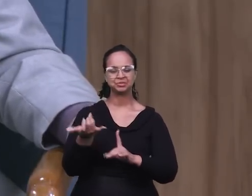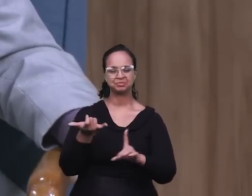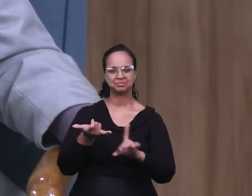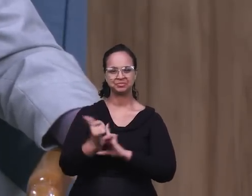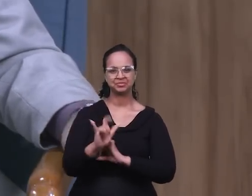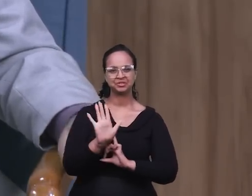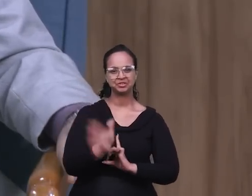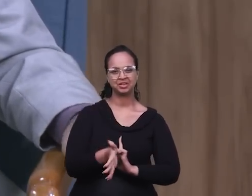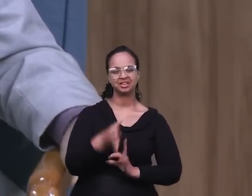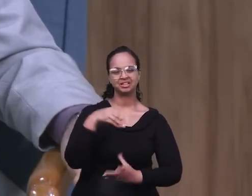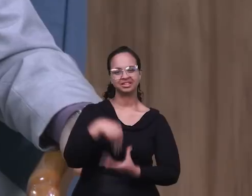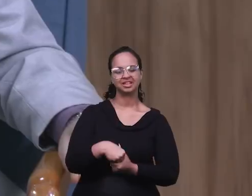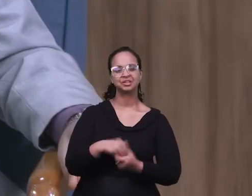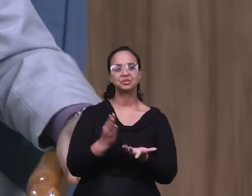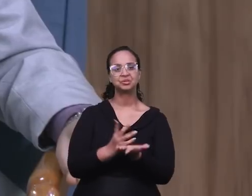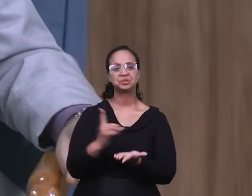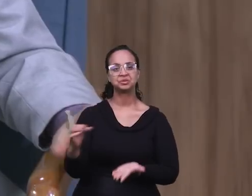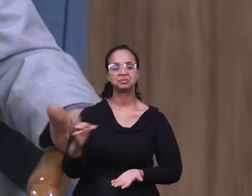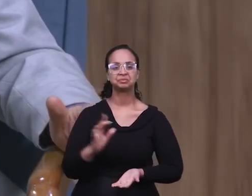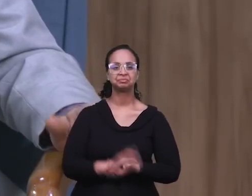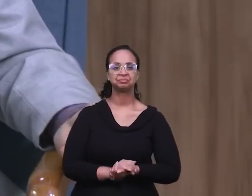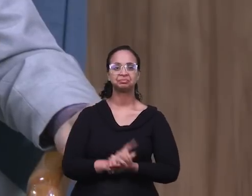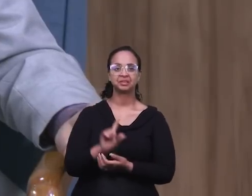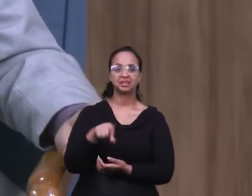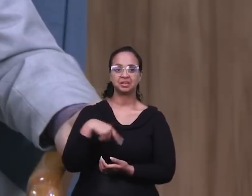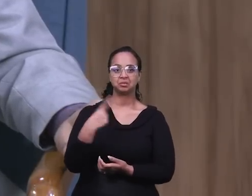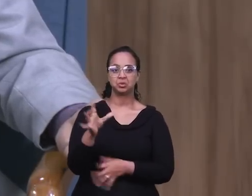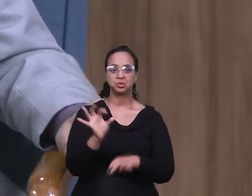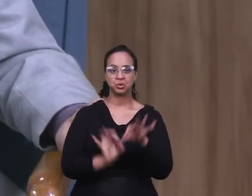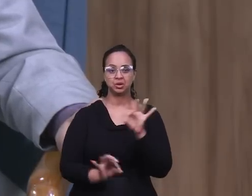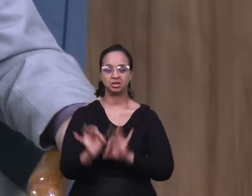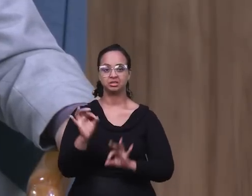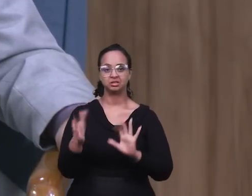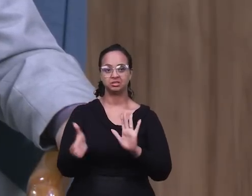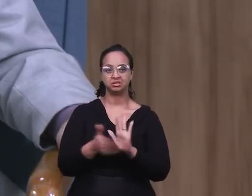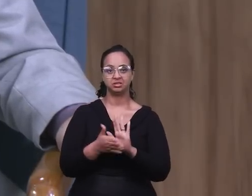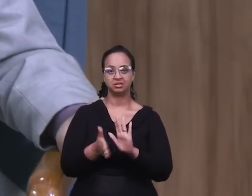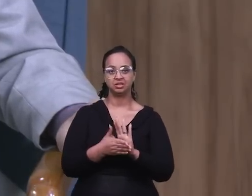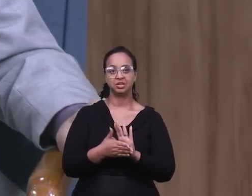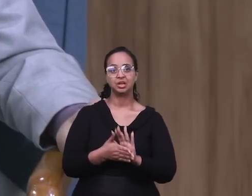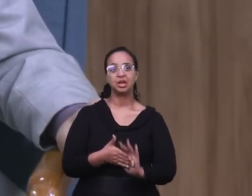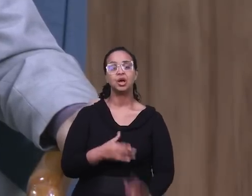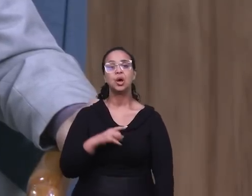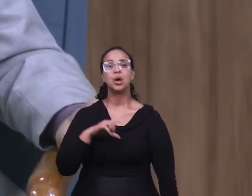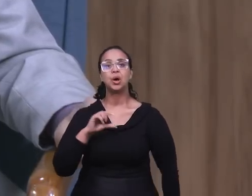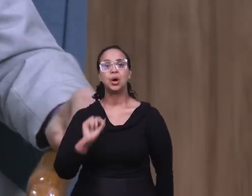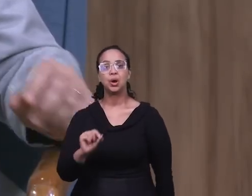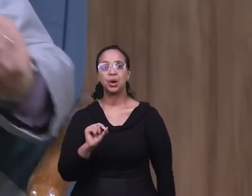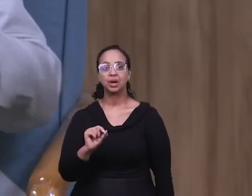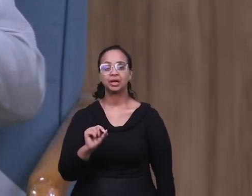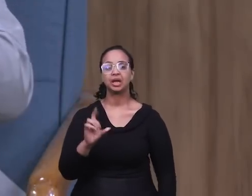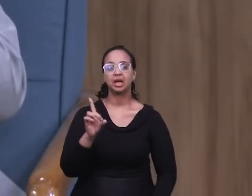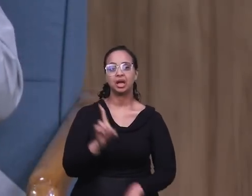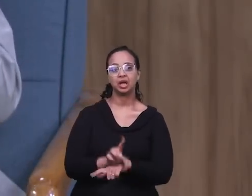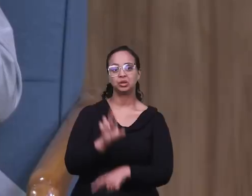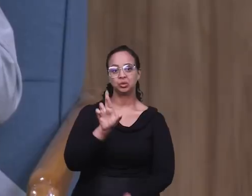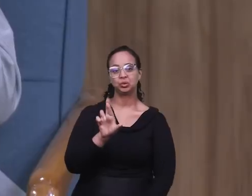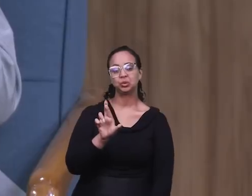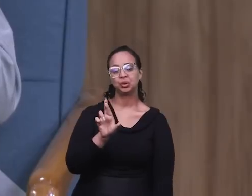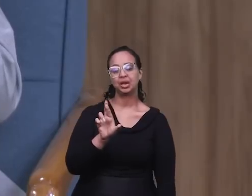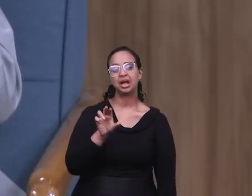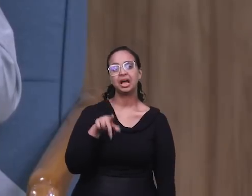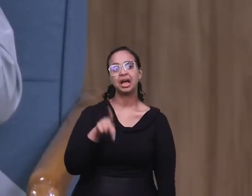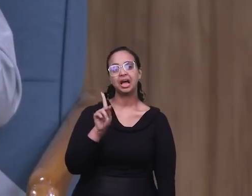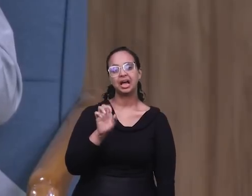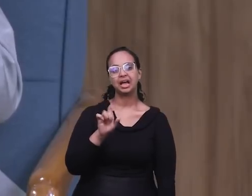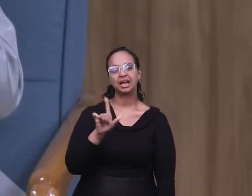identificadas profeticamente nesse livro. Logo após, no quadro Organização e Método, a doutora Késia Nunes, utilizando a figura bíblica da